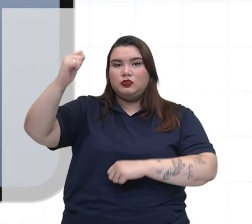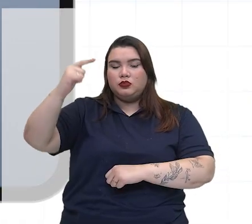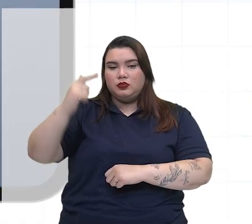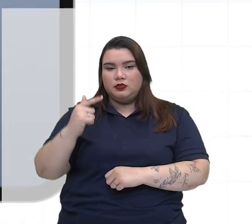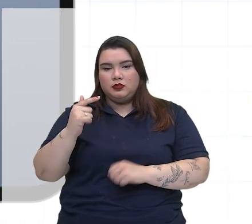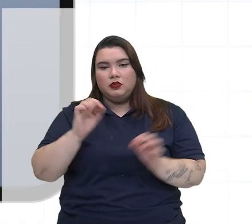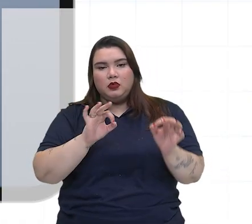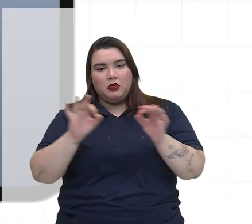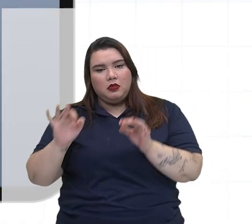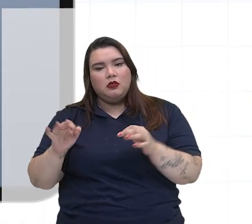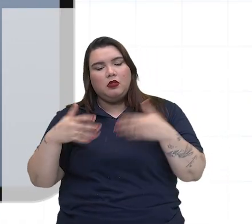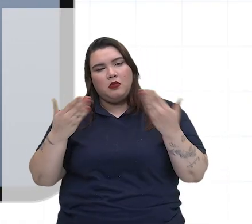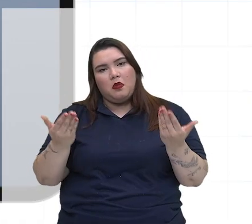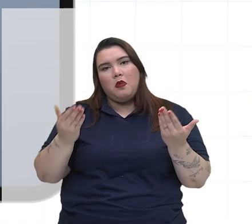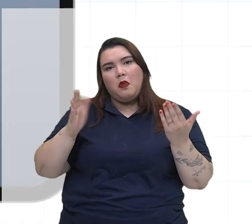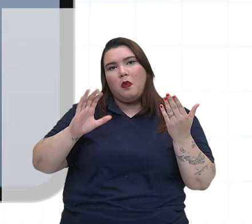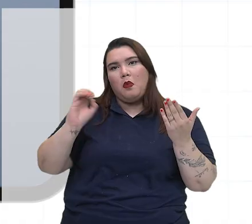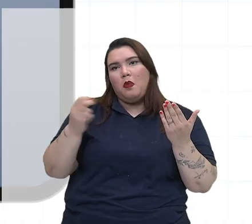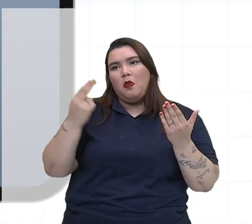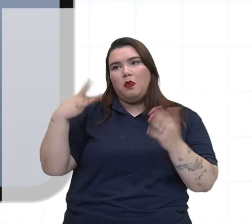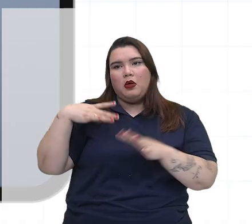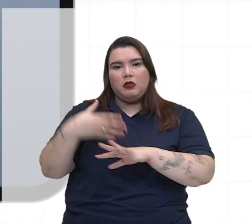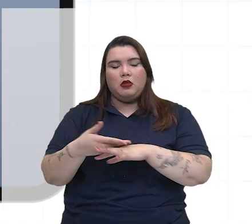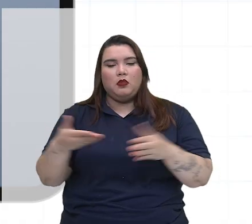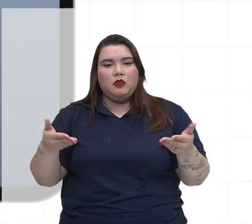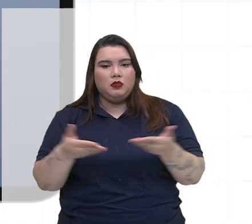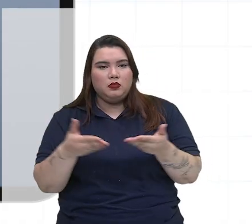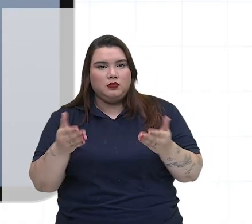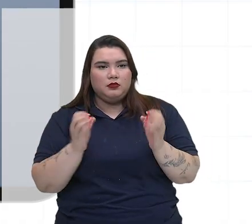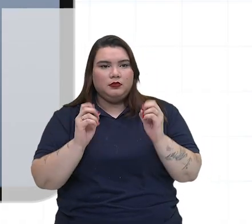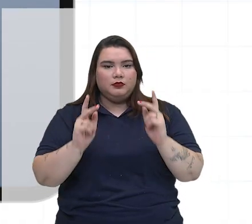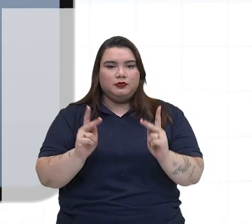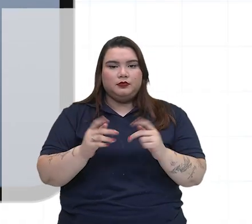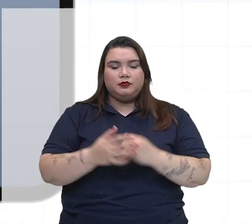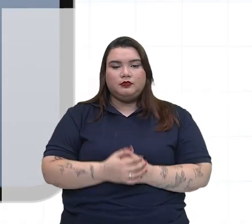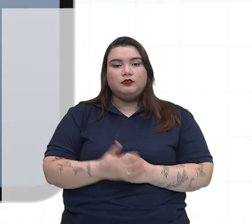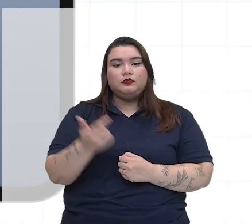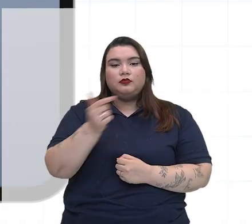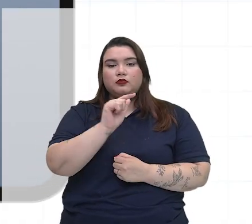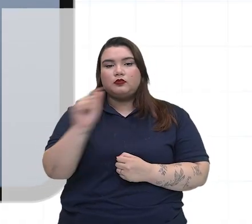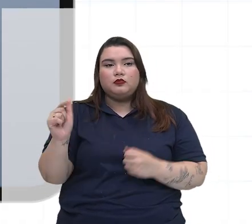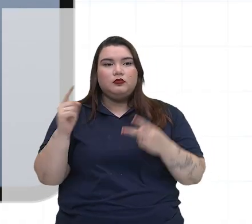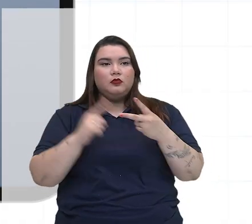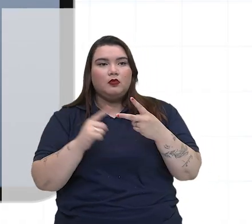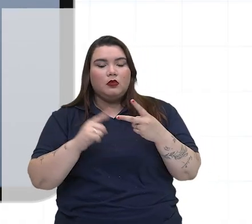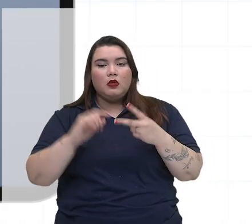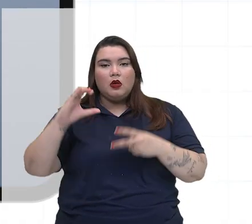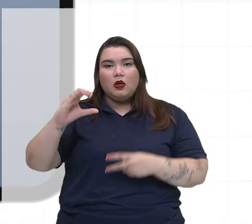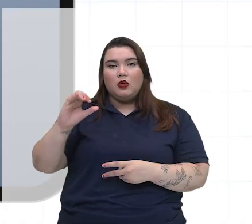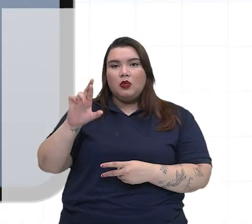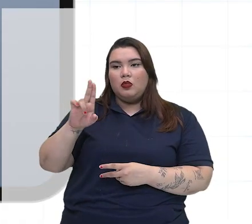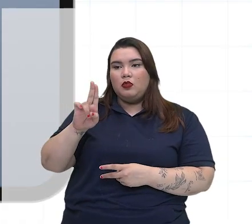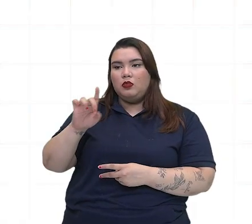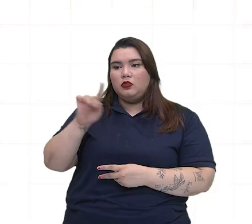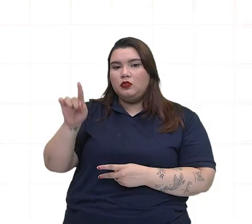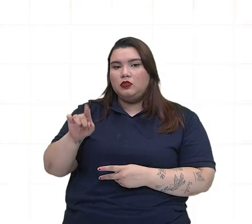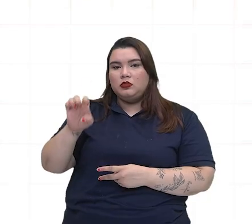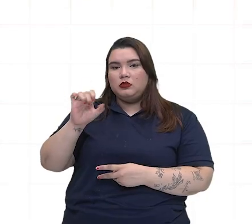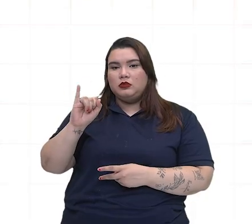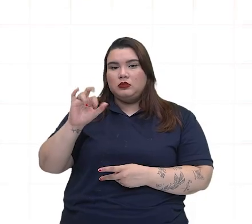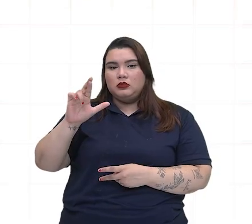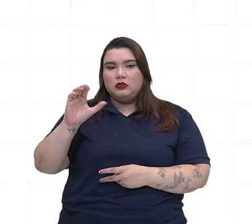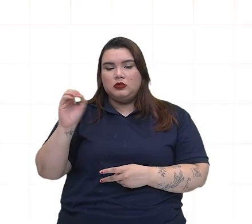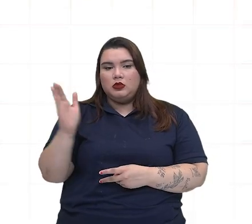ou funciona, né, um relógio de sol. O Cruzeiro do Sul, ele também era